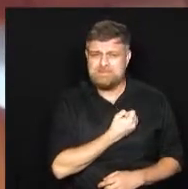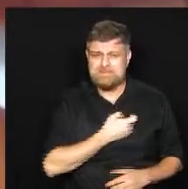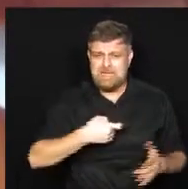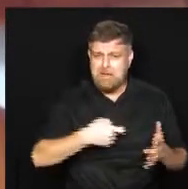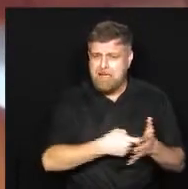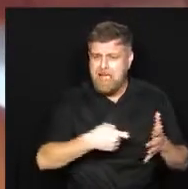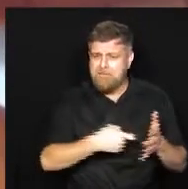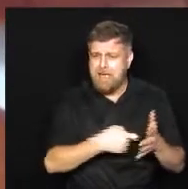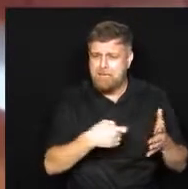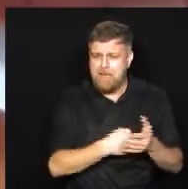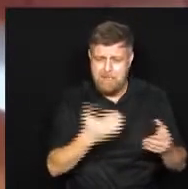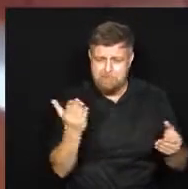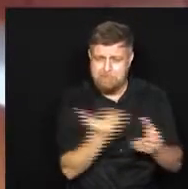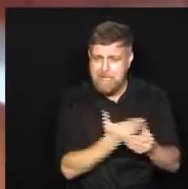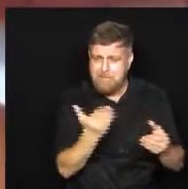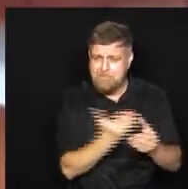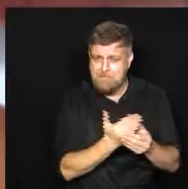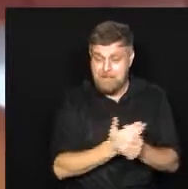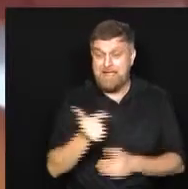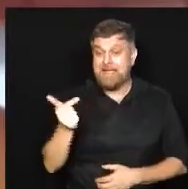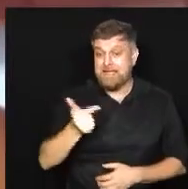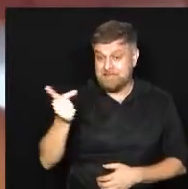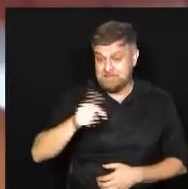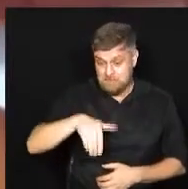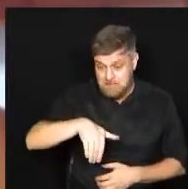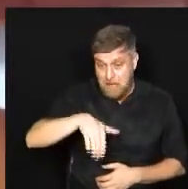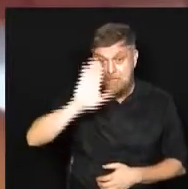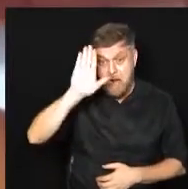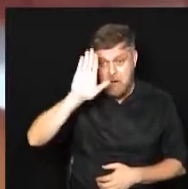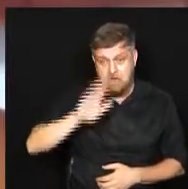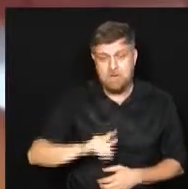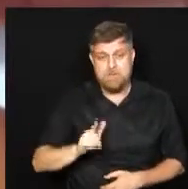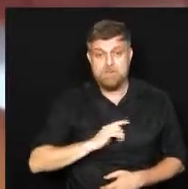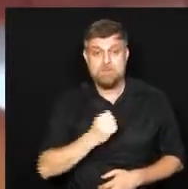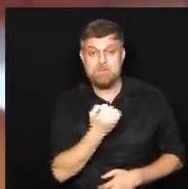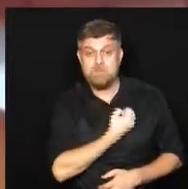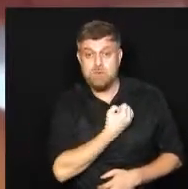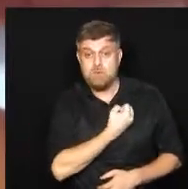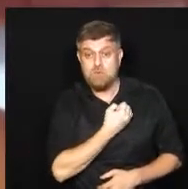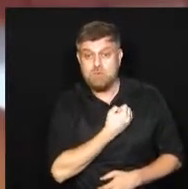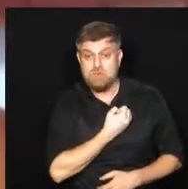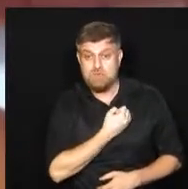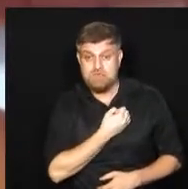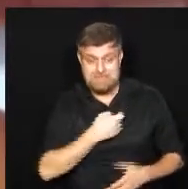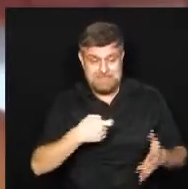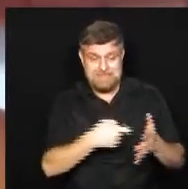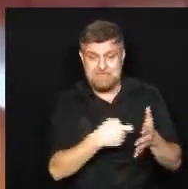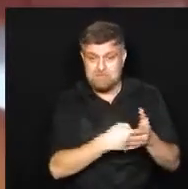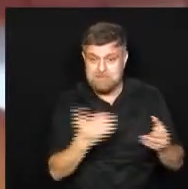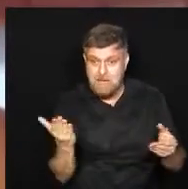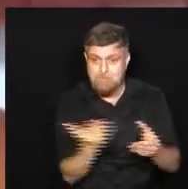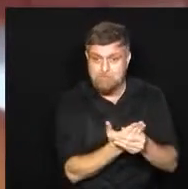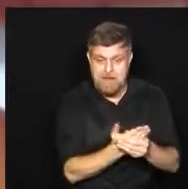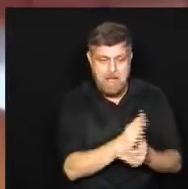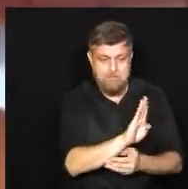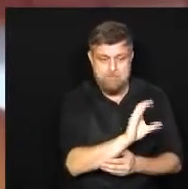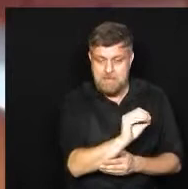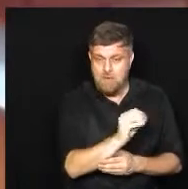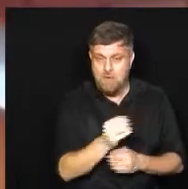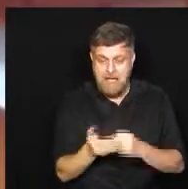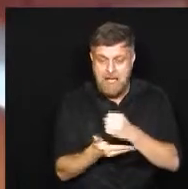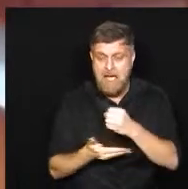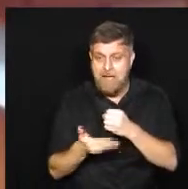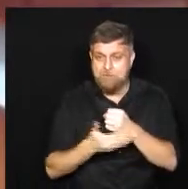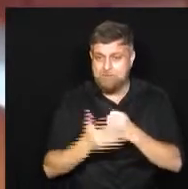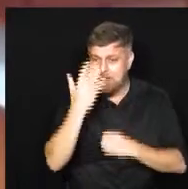boletins de ocorrência, a segunda maior, né, em número de boletins de ocorrência baseados na Lei Maria da